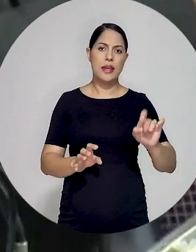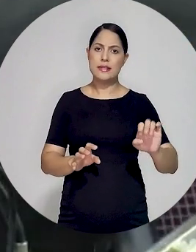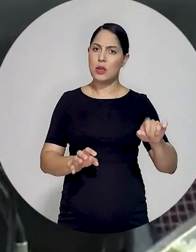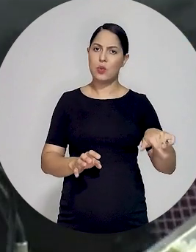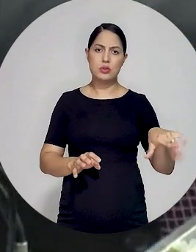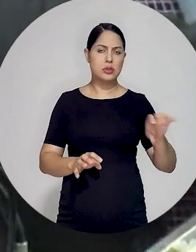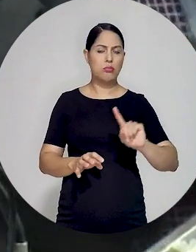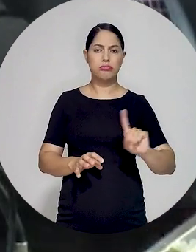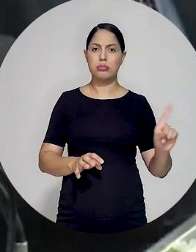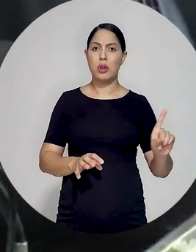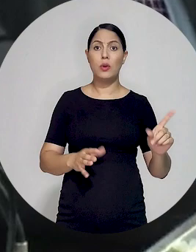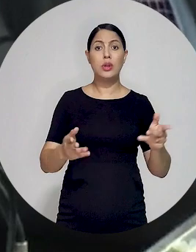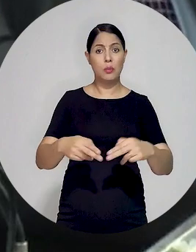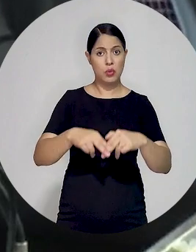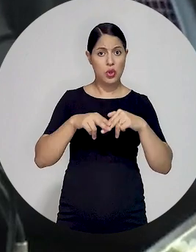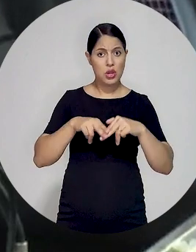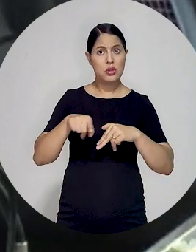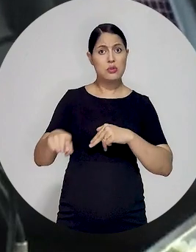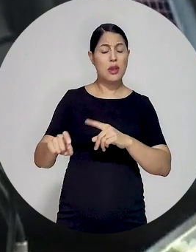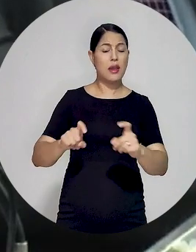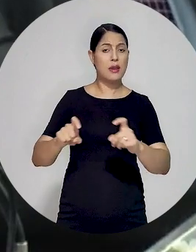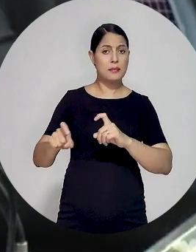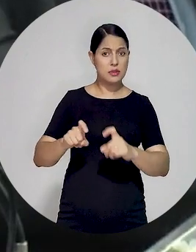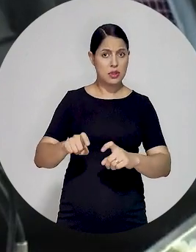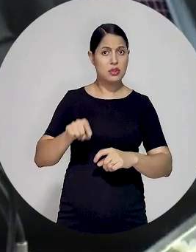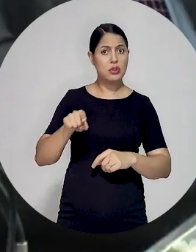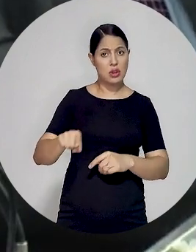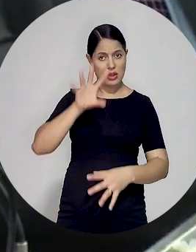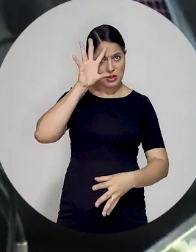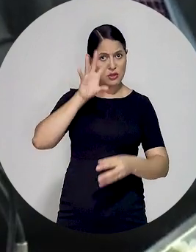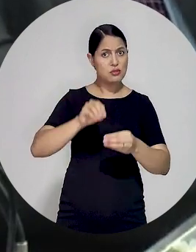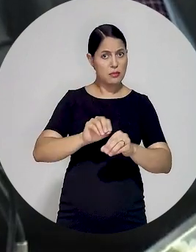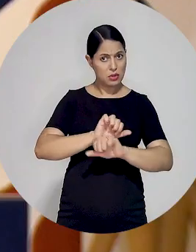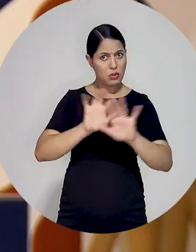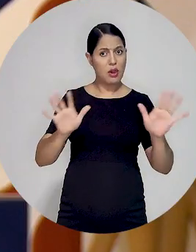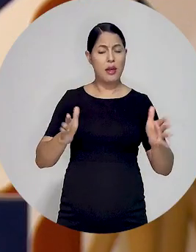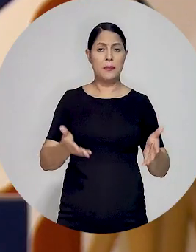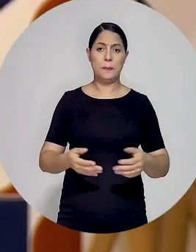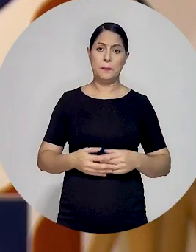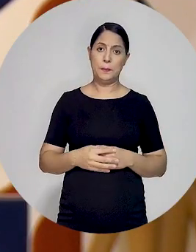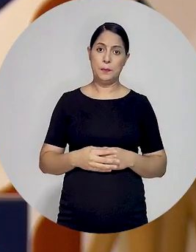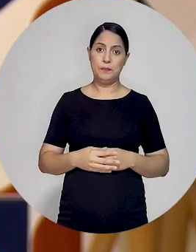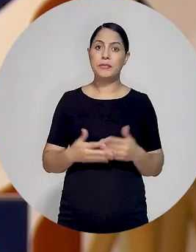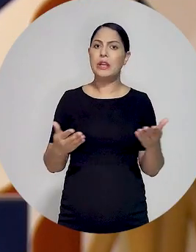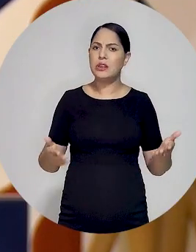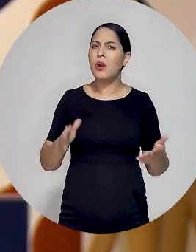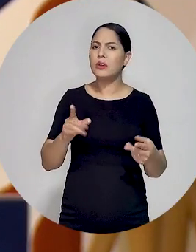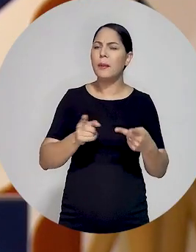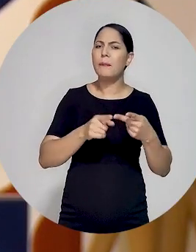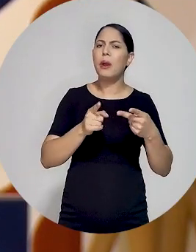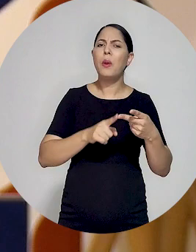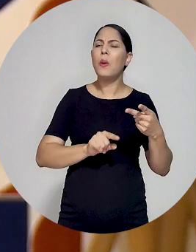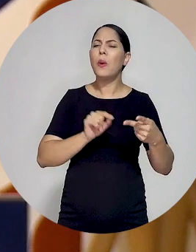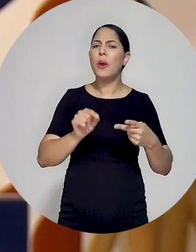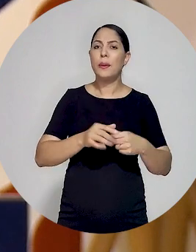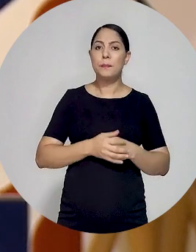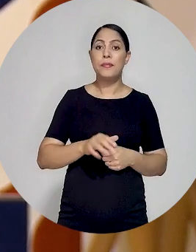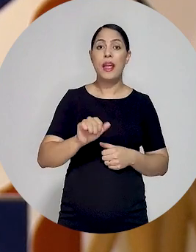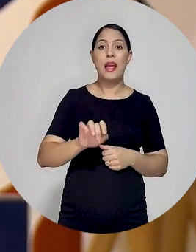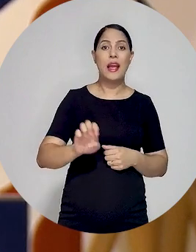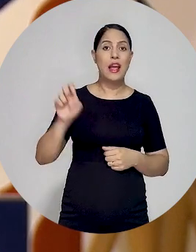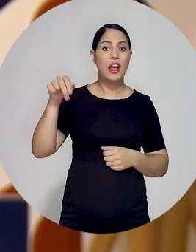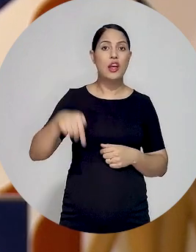de arguí-la como matéria de defesa, motivo pelo qual se ratifica tal entendimento. Já o segundo ingresso da OAB Nacional requer